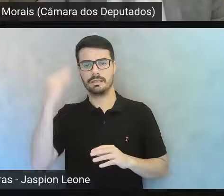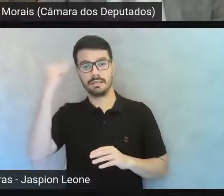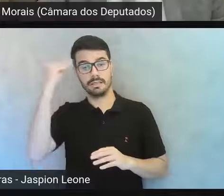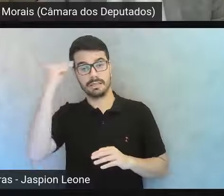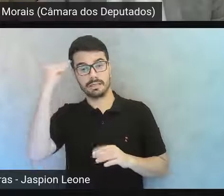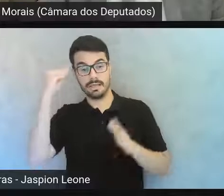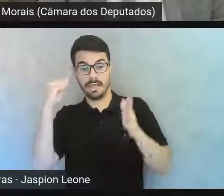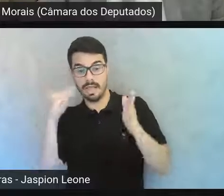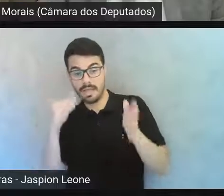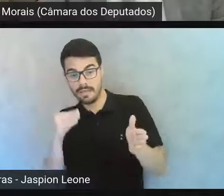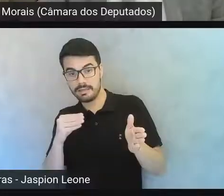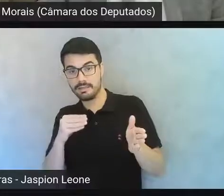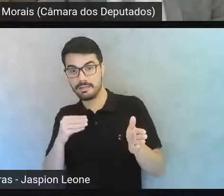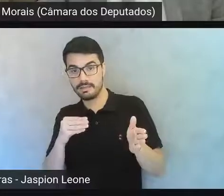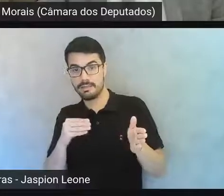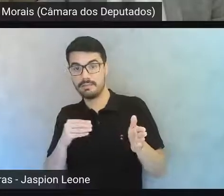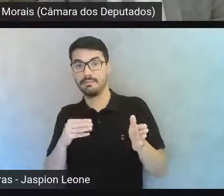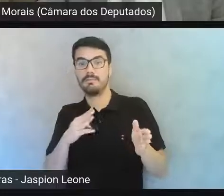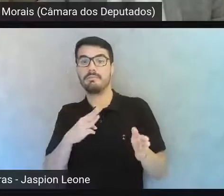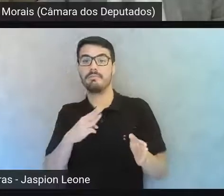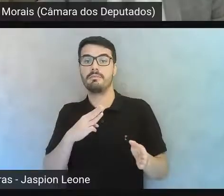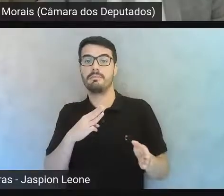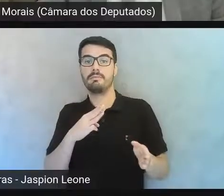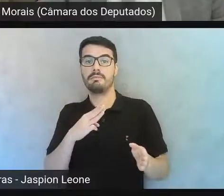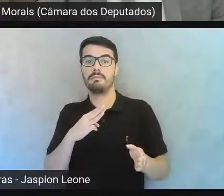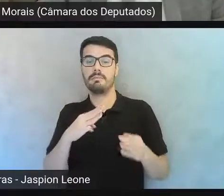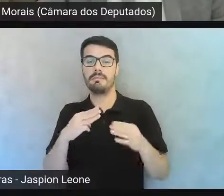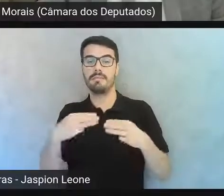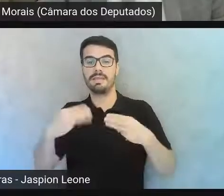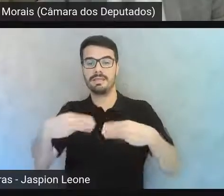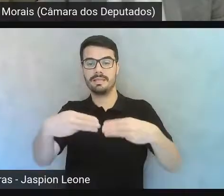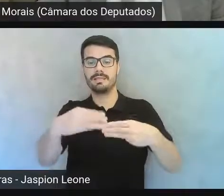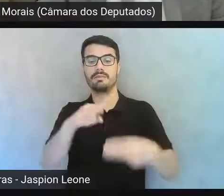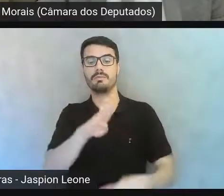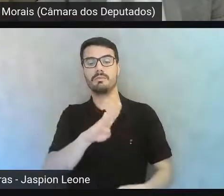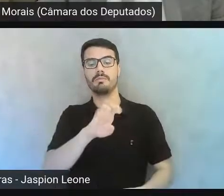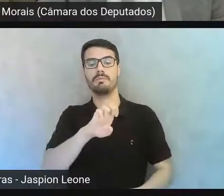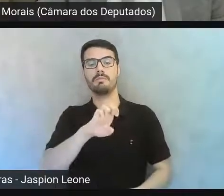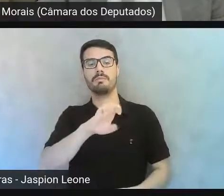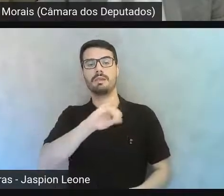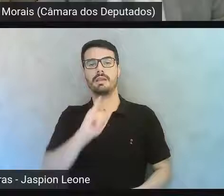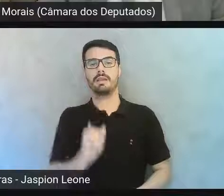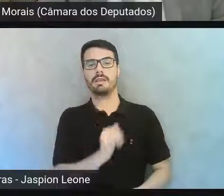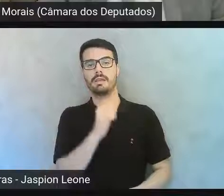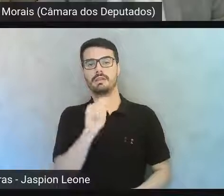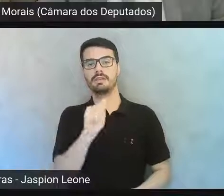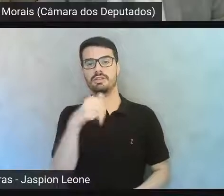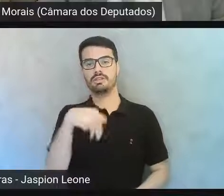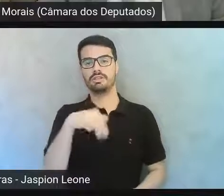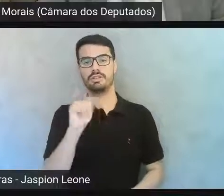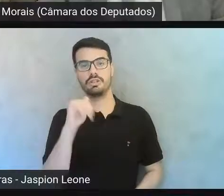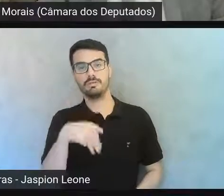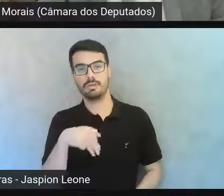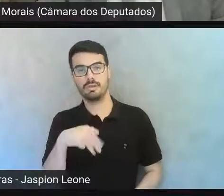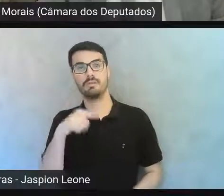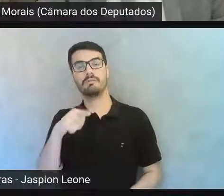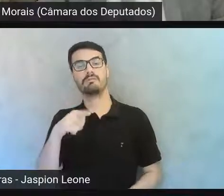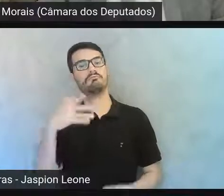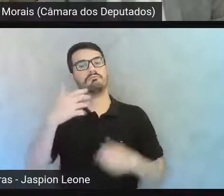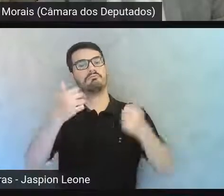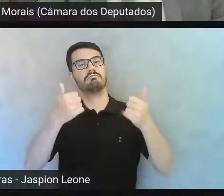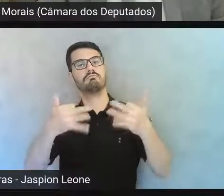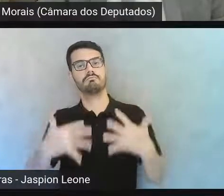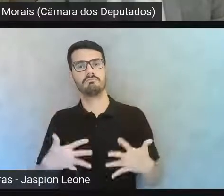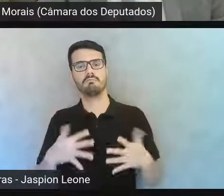lado que o ministro Benjamin Zinler, ele foi no artigo que ele escreveu, no pronunciamento dele. Será